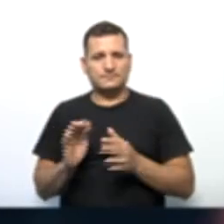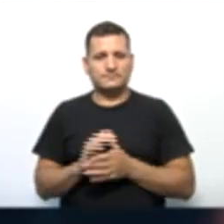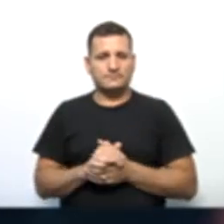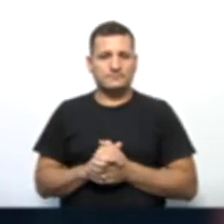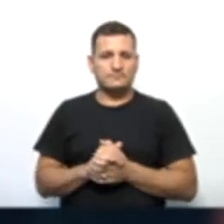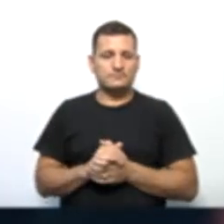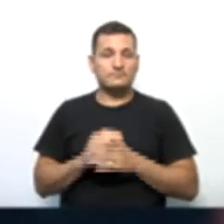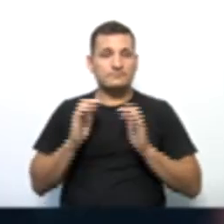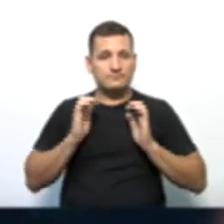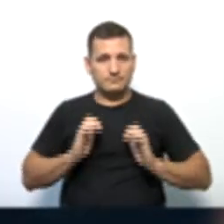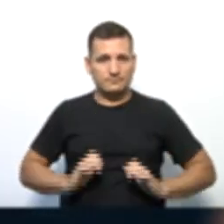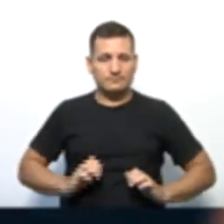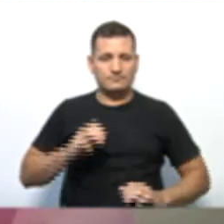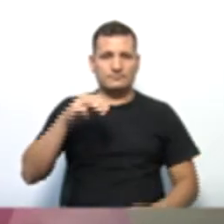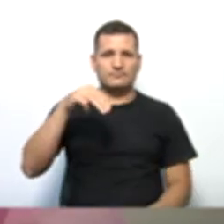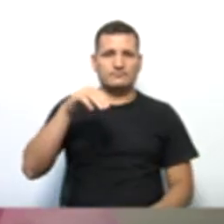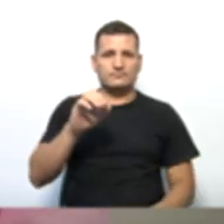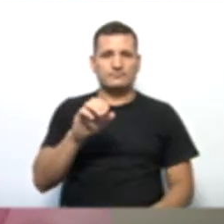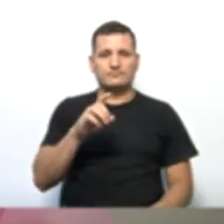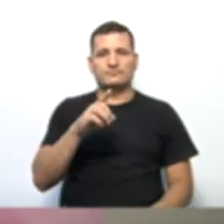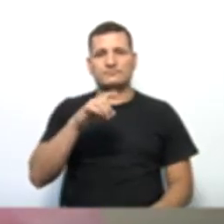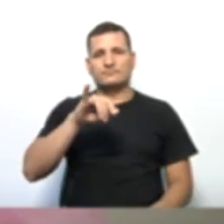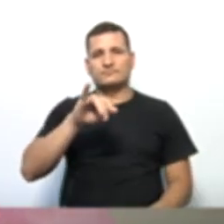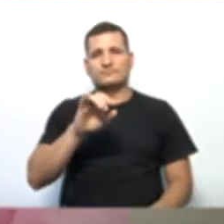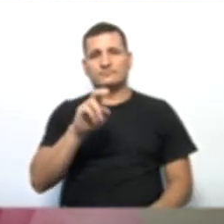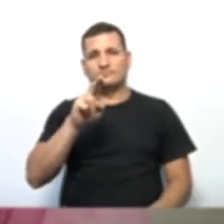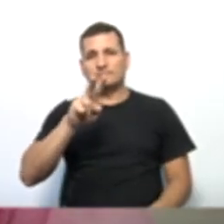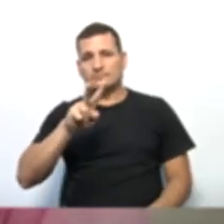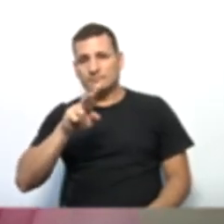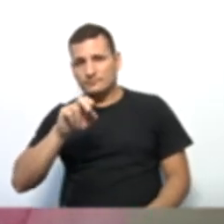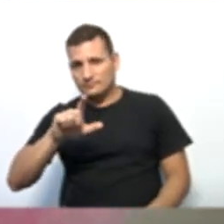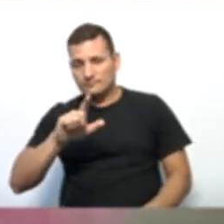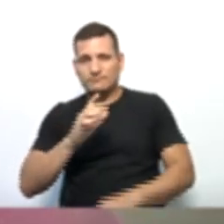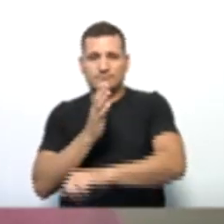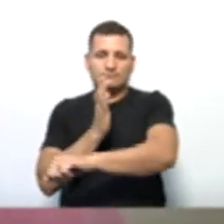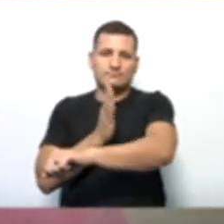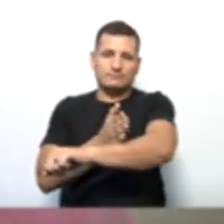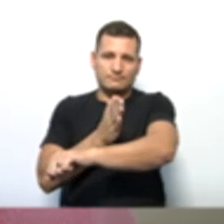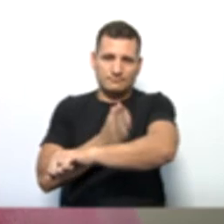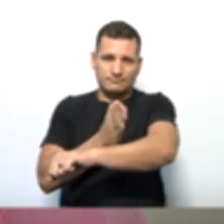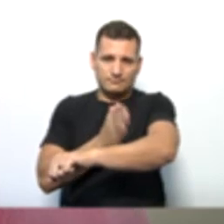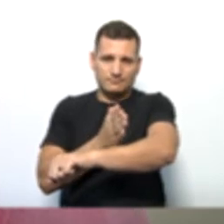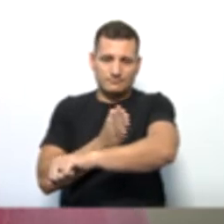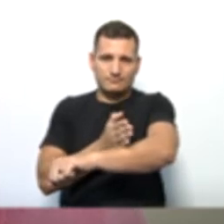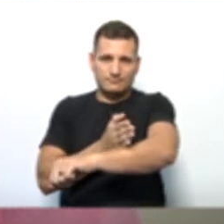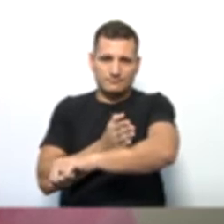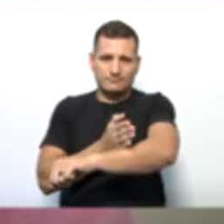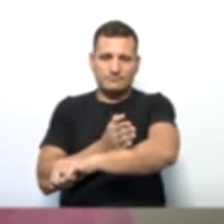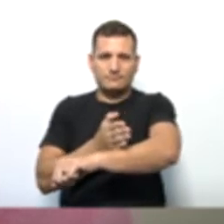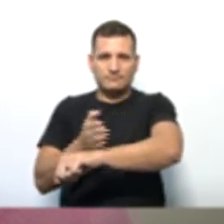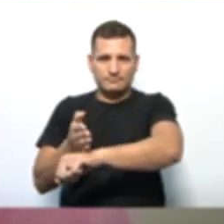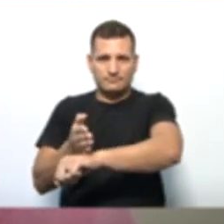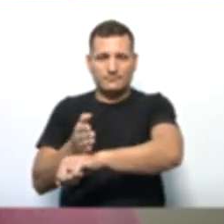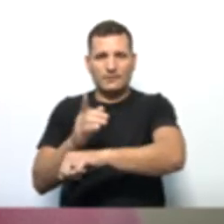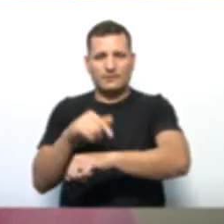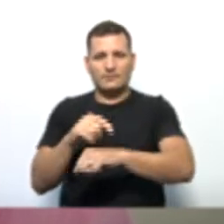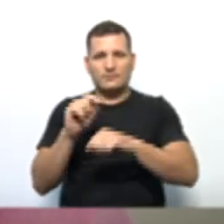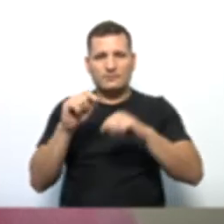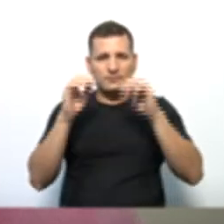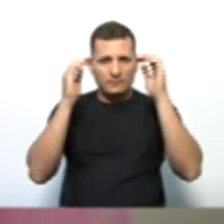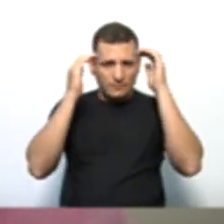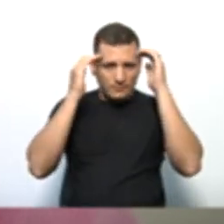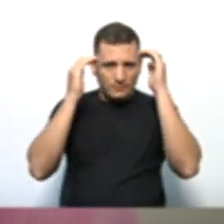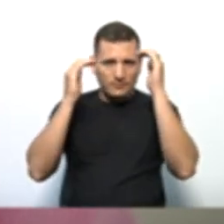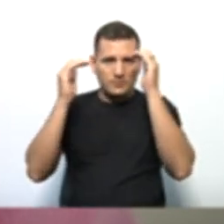ética medieval. Ética na Idade Média é ser obediente à vontade e